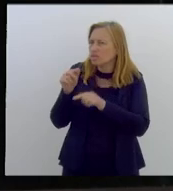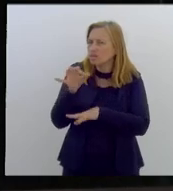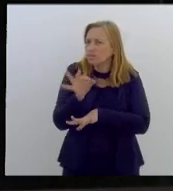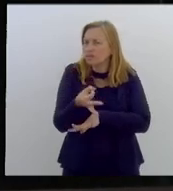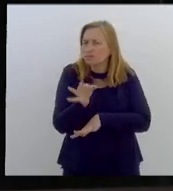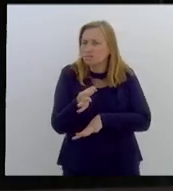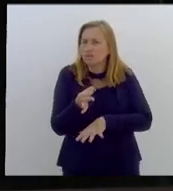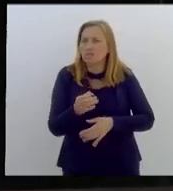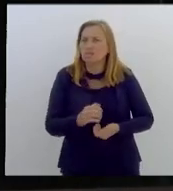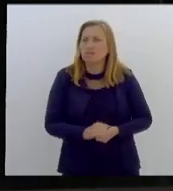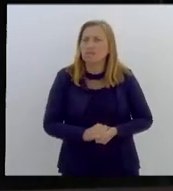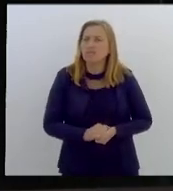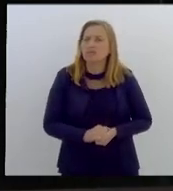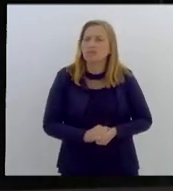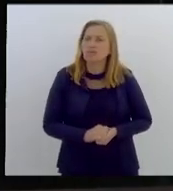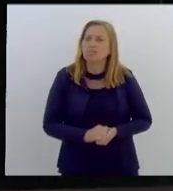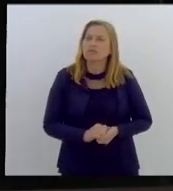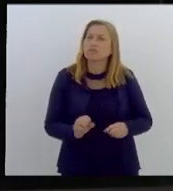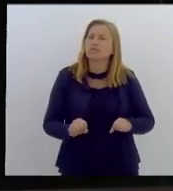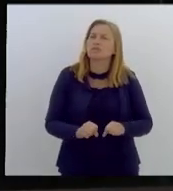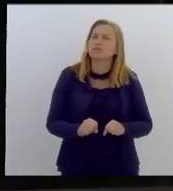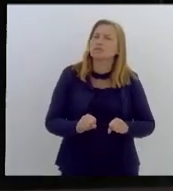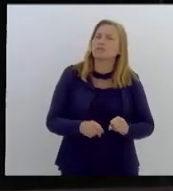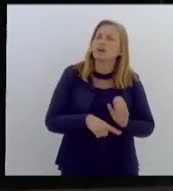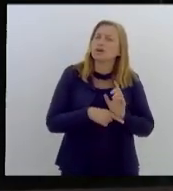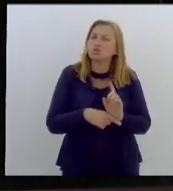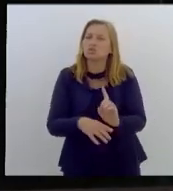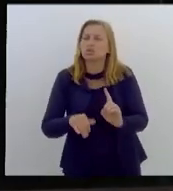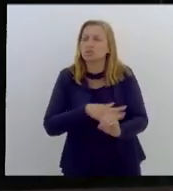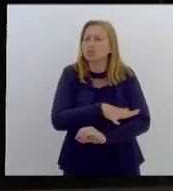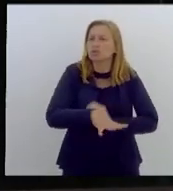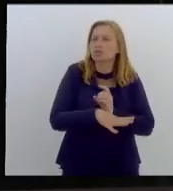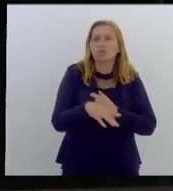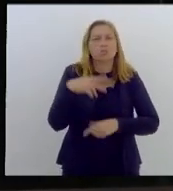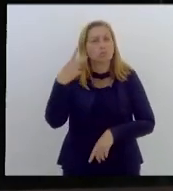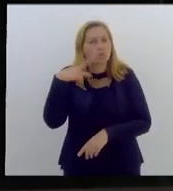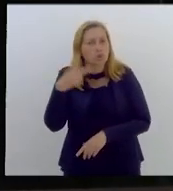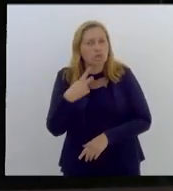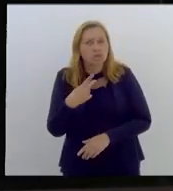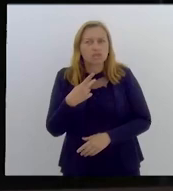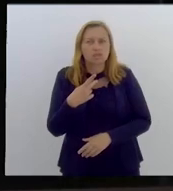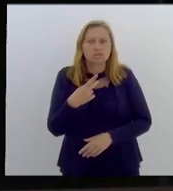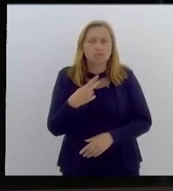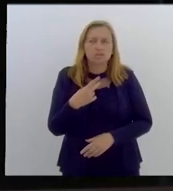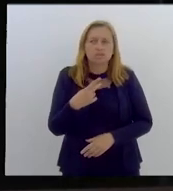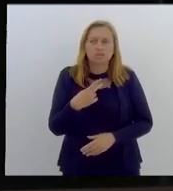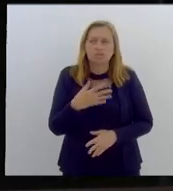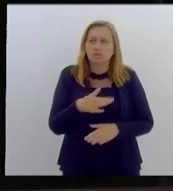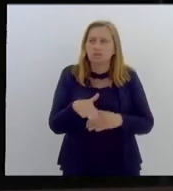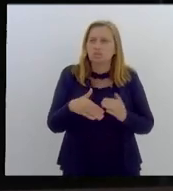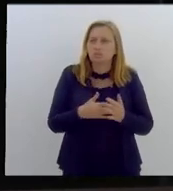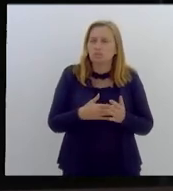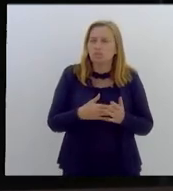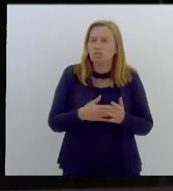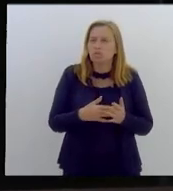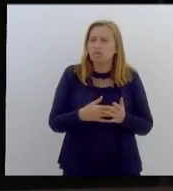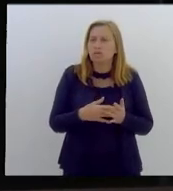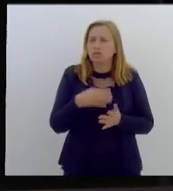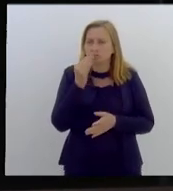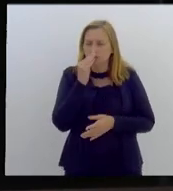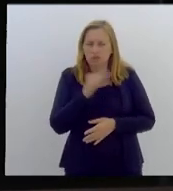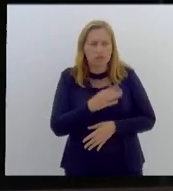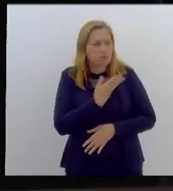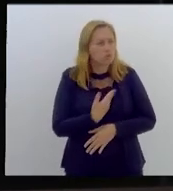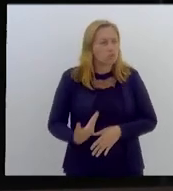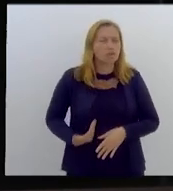veemência. A questão da assistência social é uma política que é totalmente desconsiderada pelo